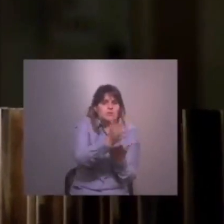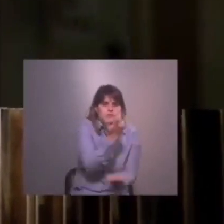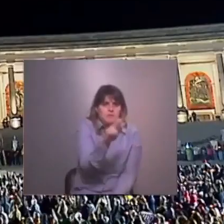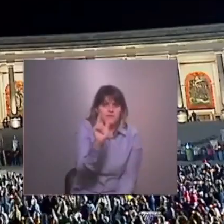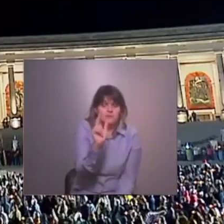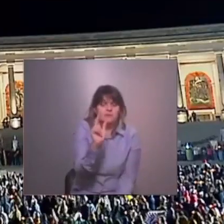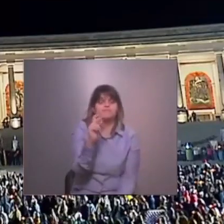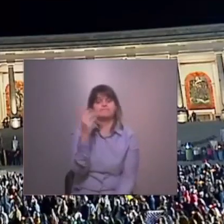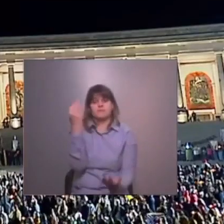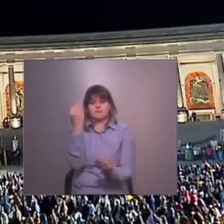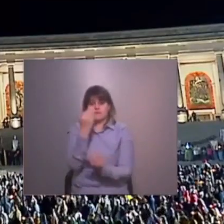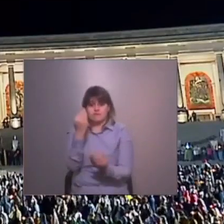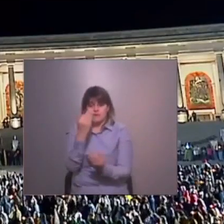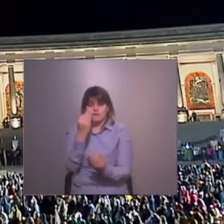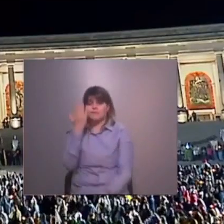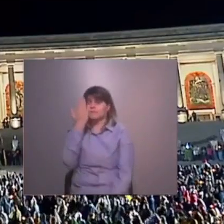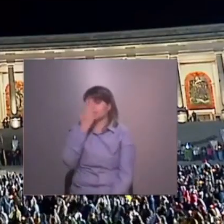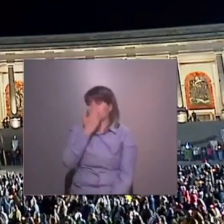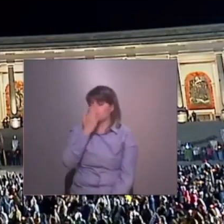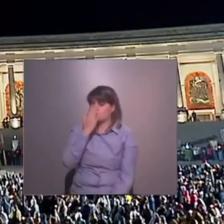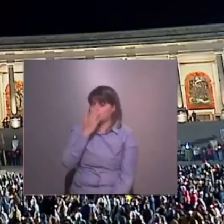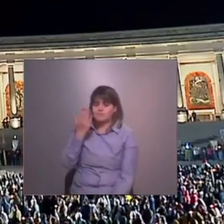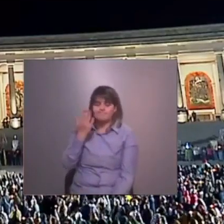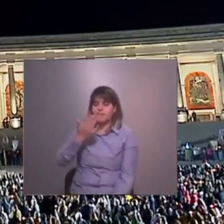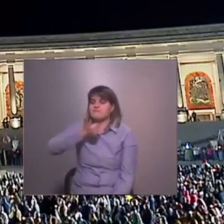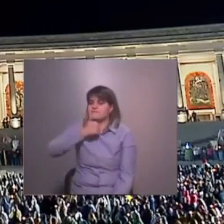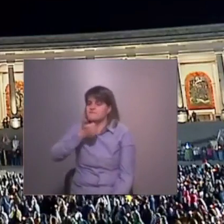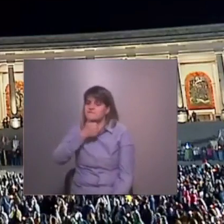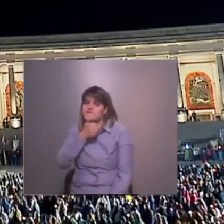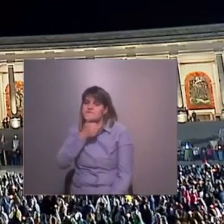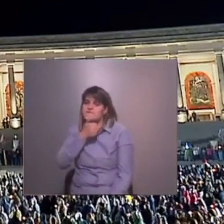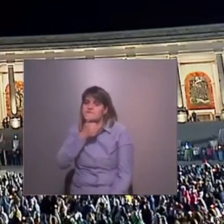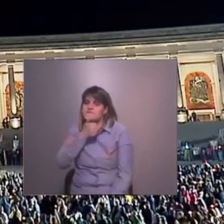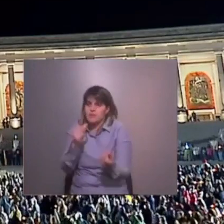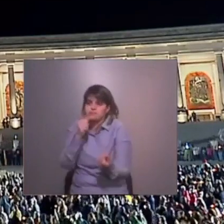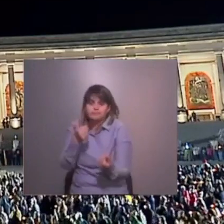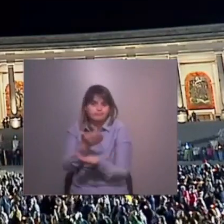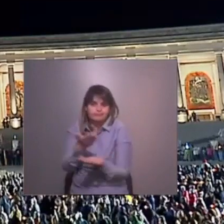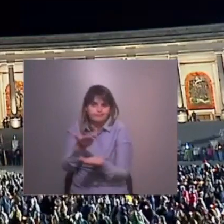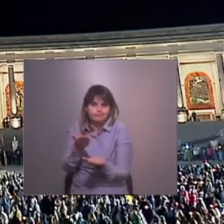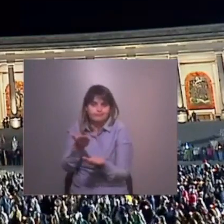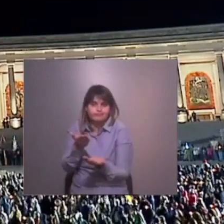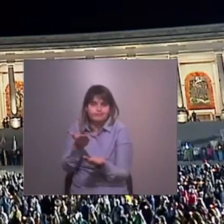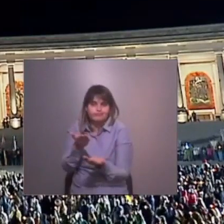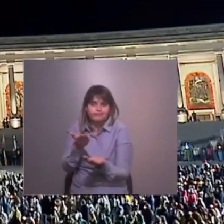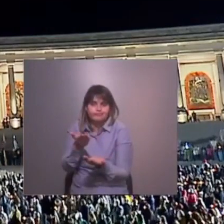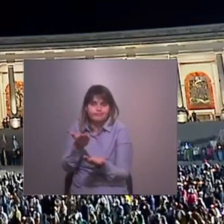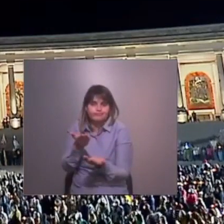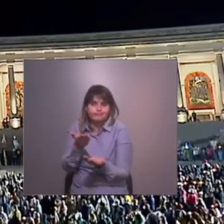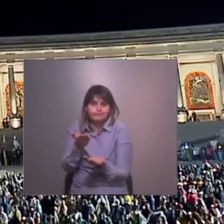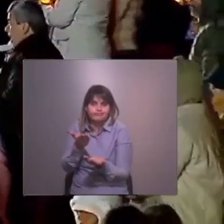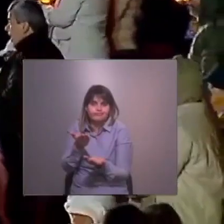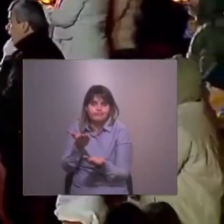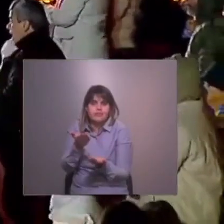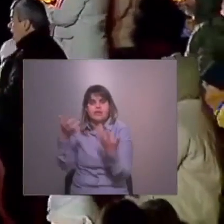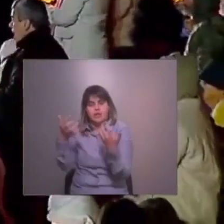desespero. De facto, quando não se encontra uma alternativa à